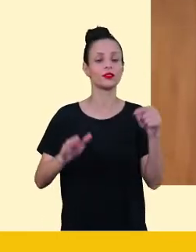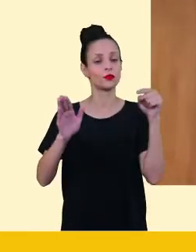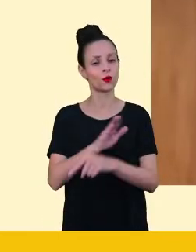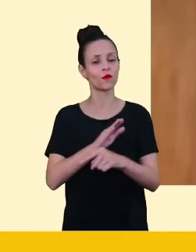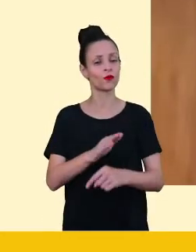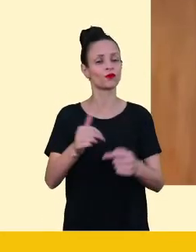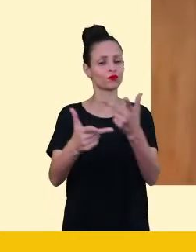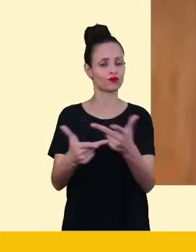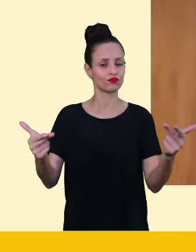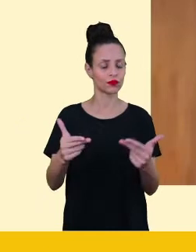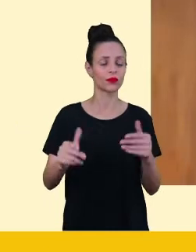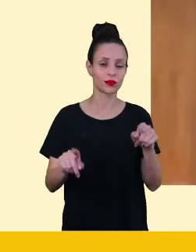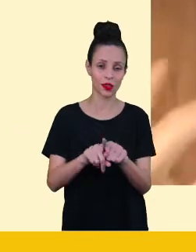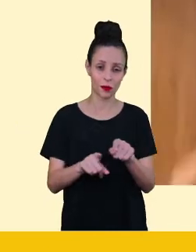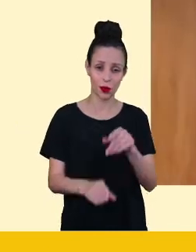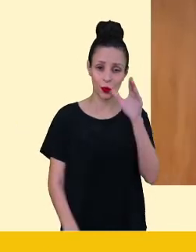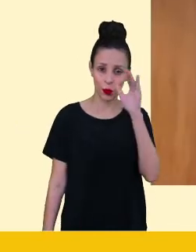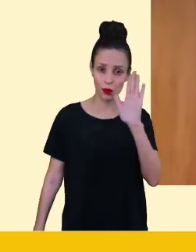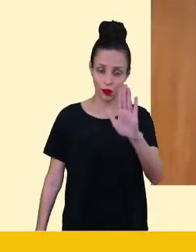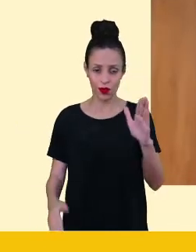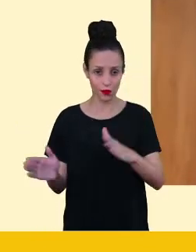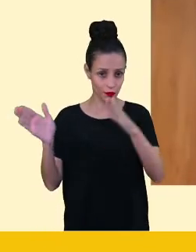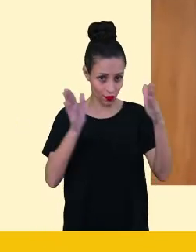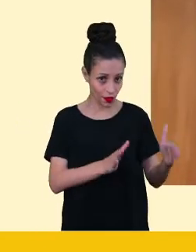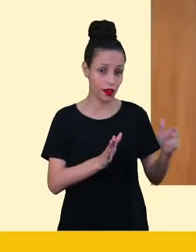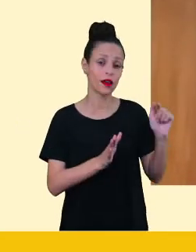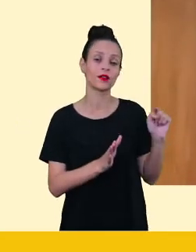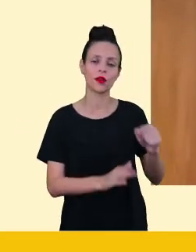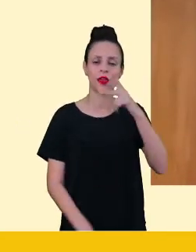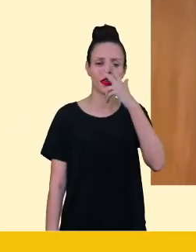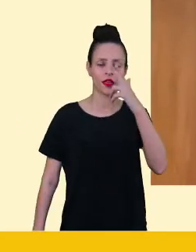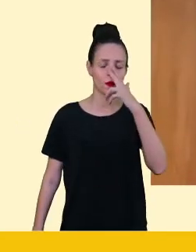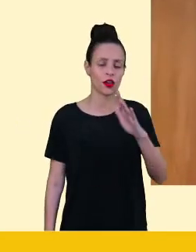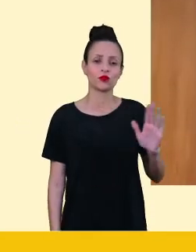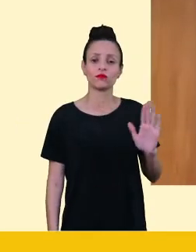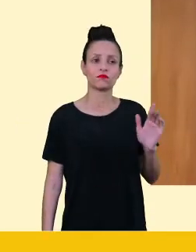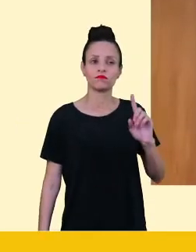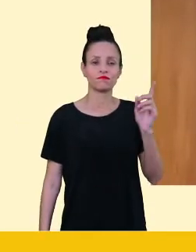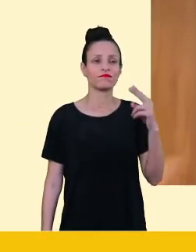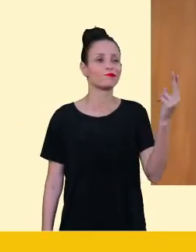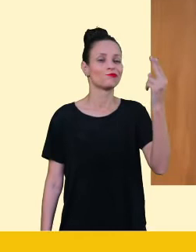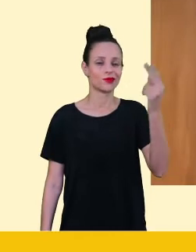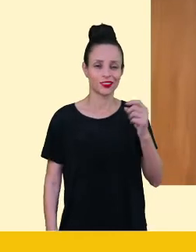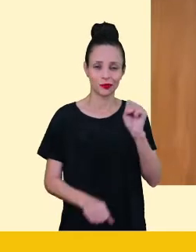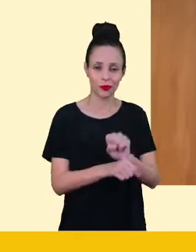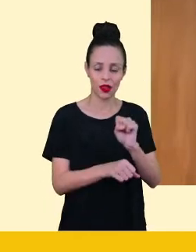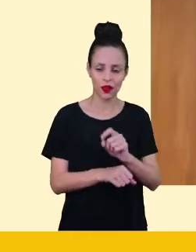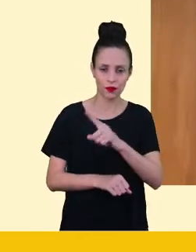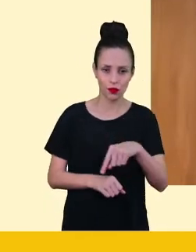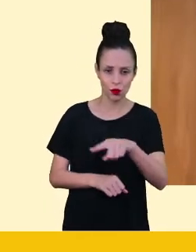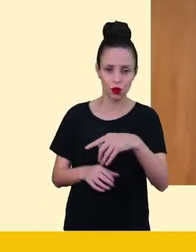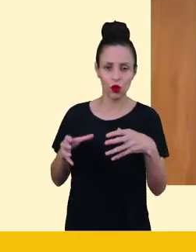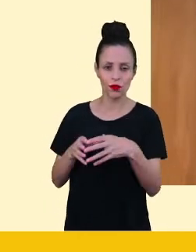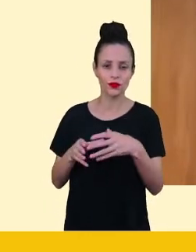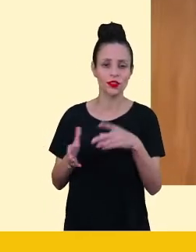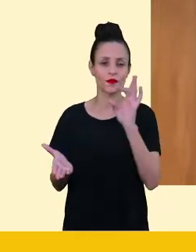esse mergulho. E, ao mesmo tempo, é curioso, porque, por um lado, eu acho que ninguém esperava, né, quando a Comissão da